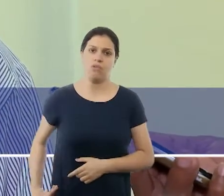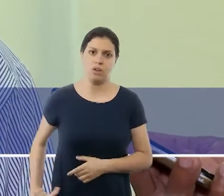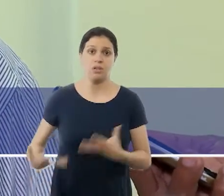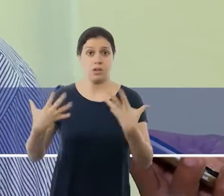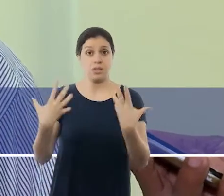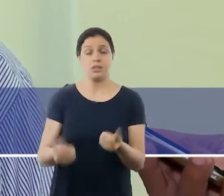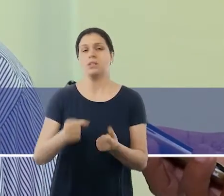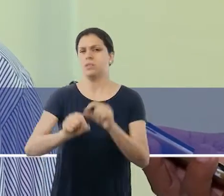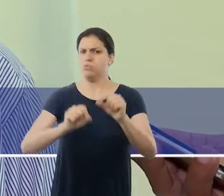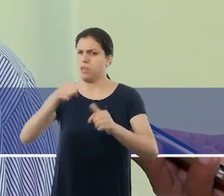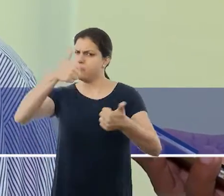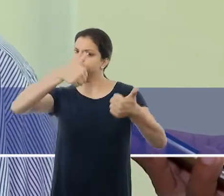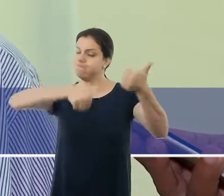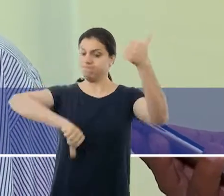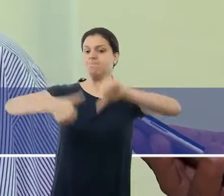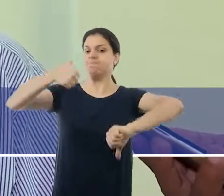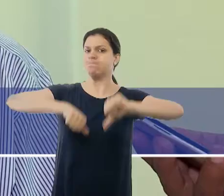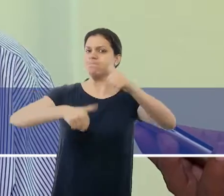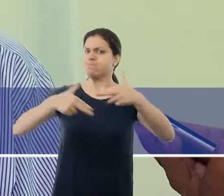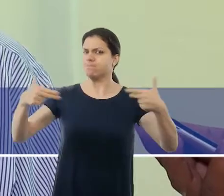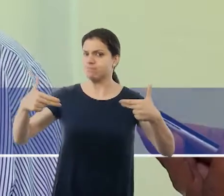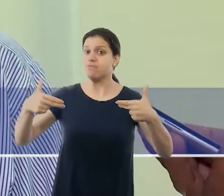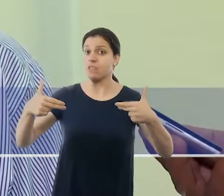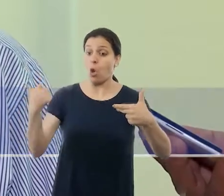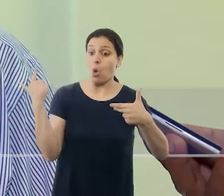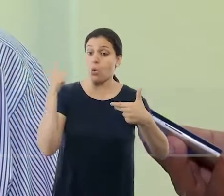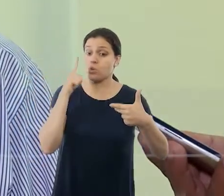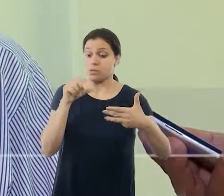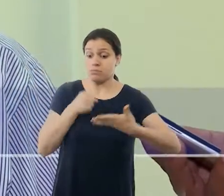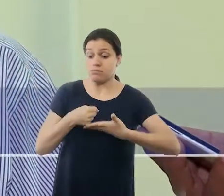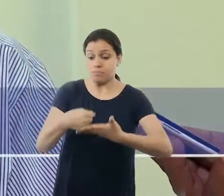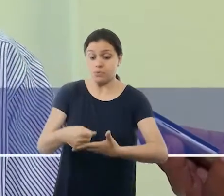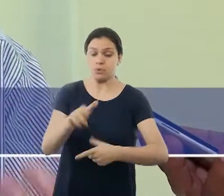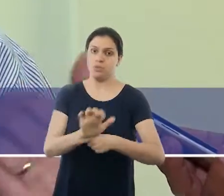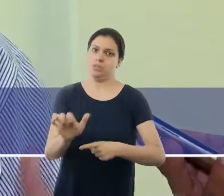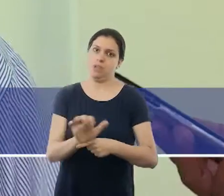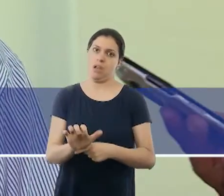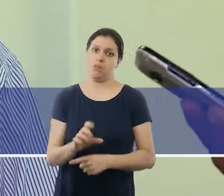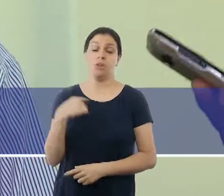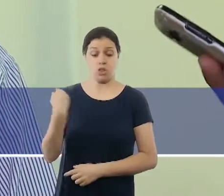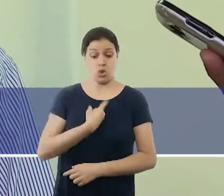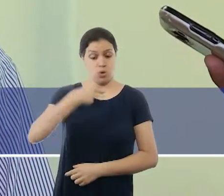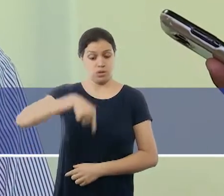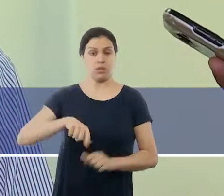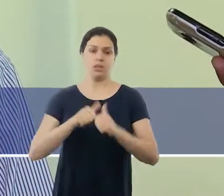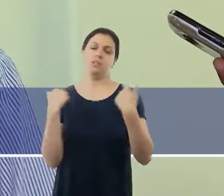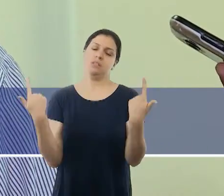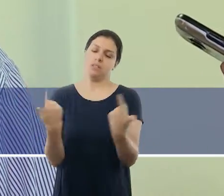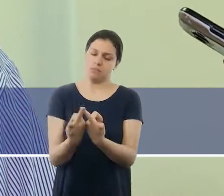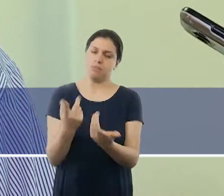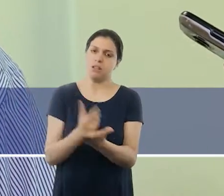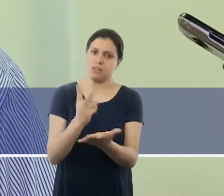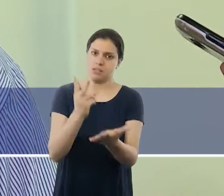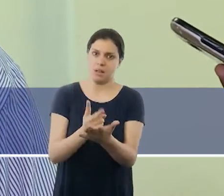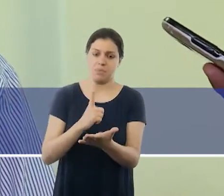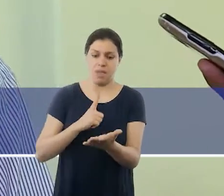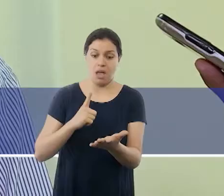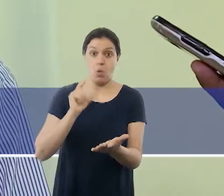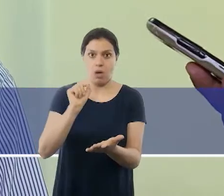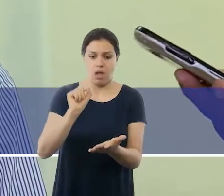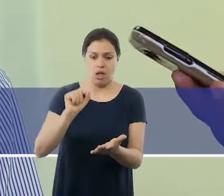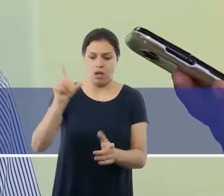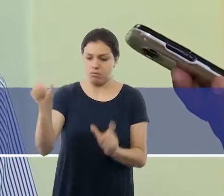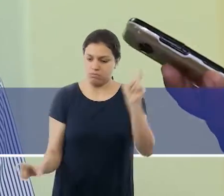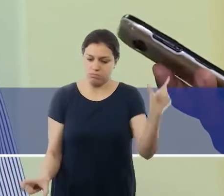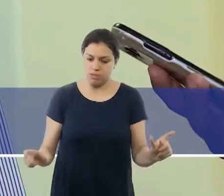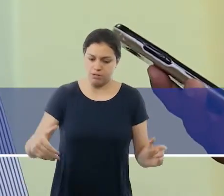efetiva de um governo que tem bom gosto para analisar coisas que efetivamente tragam benefício para o Estado. E nós, na Assembleia Legislativa,